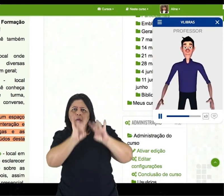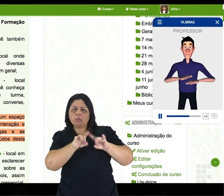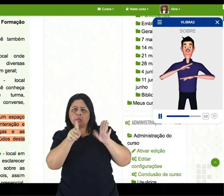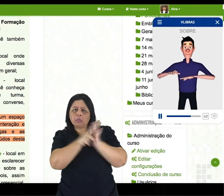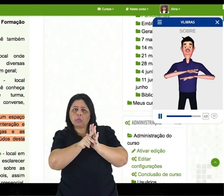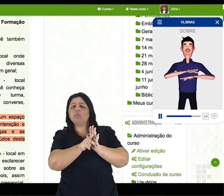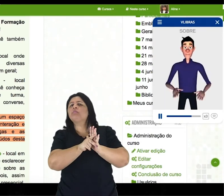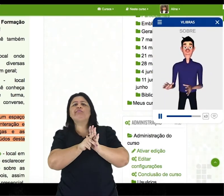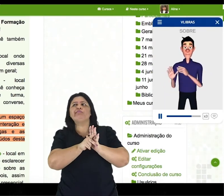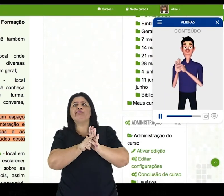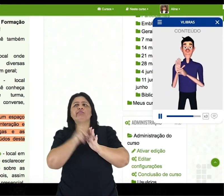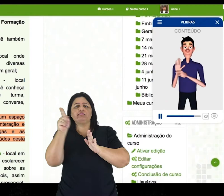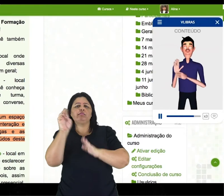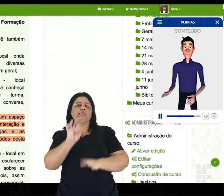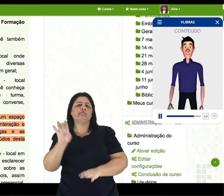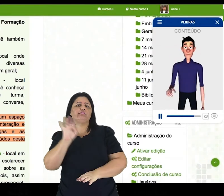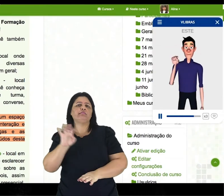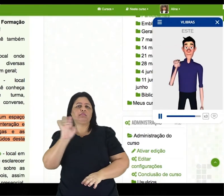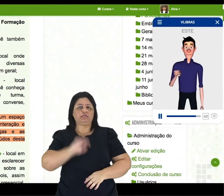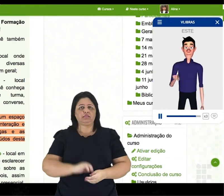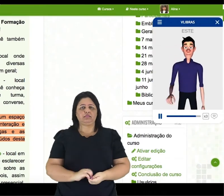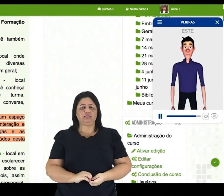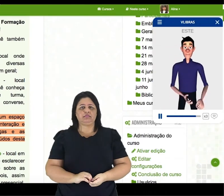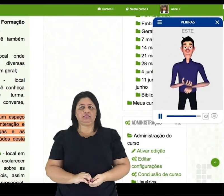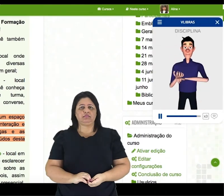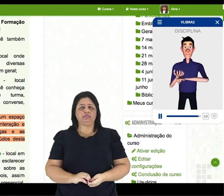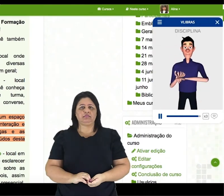sinal específico.